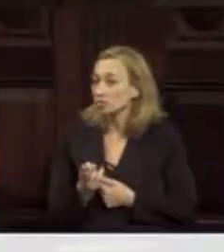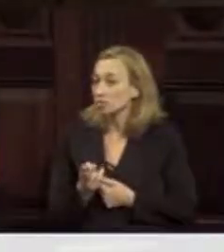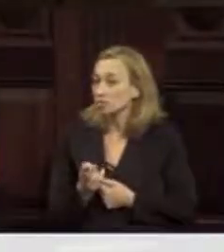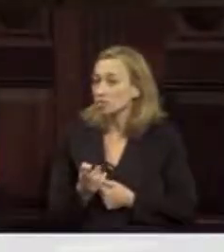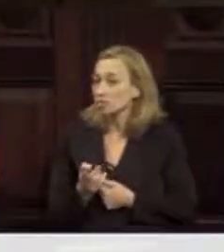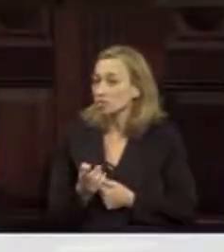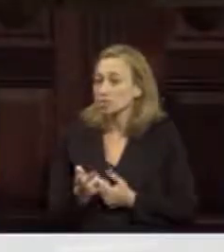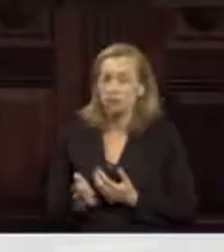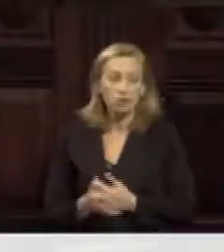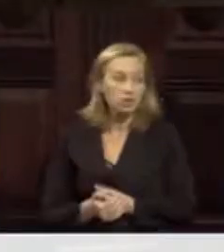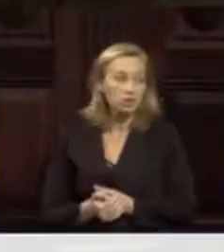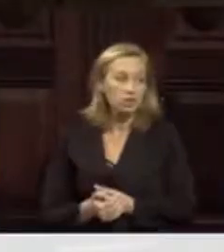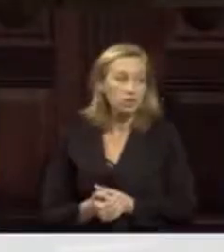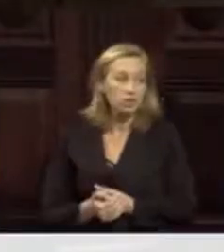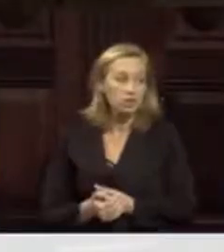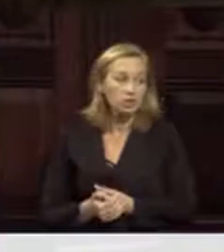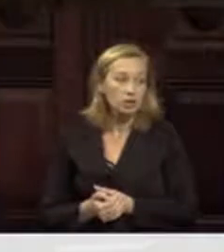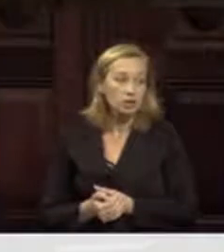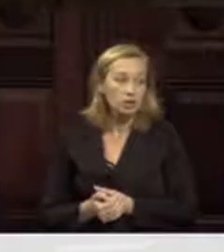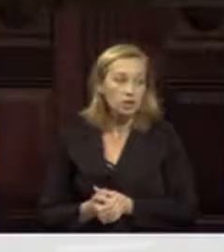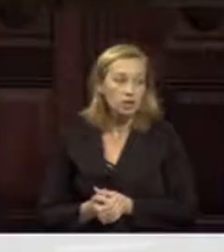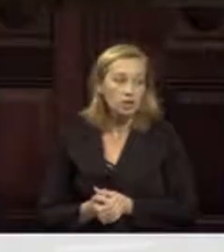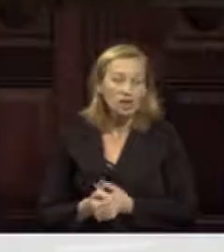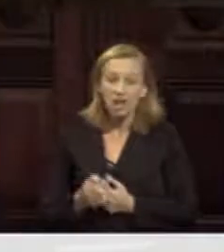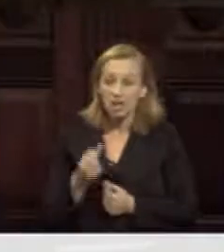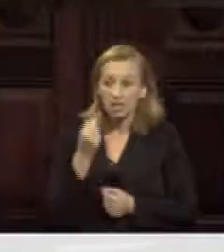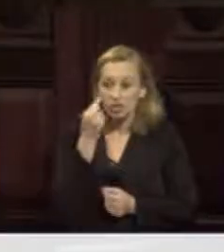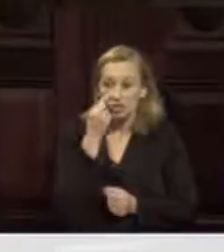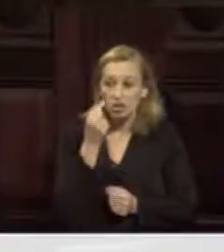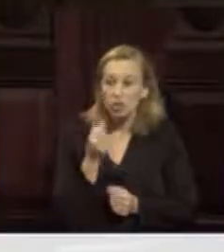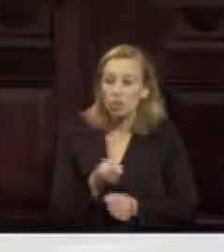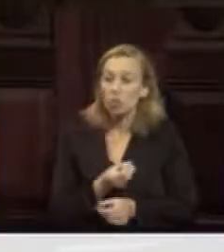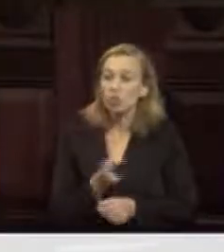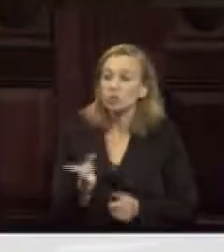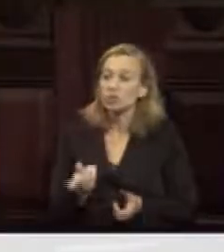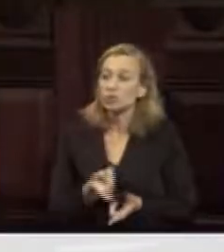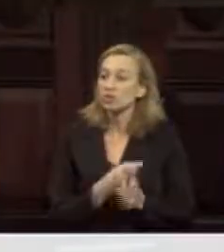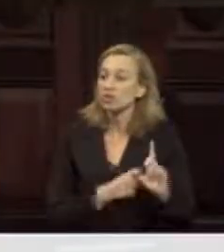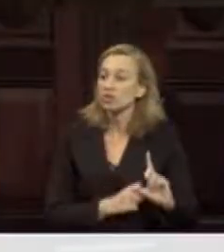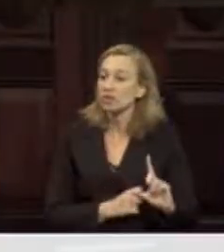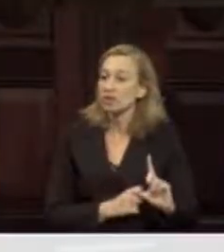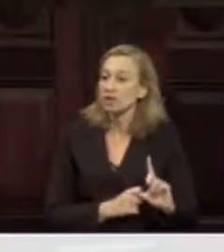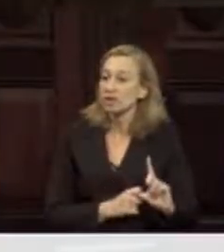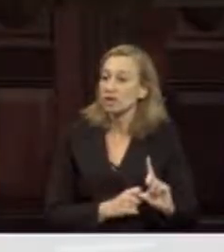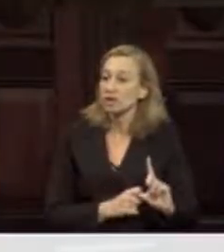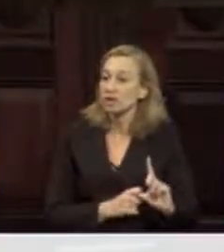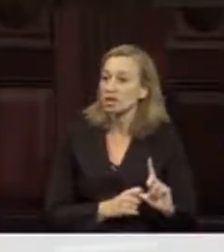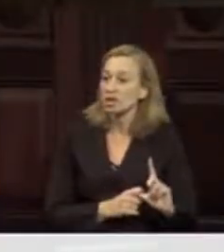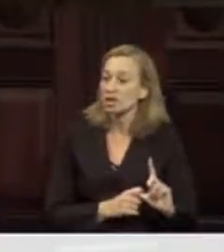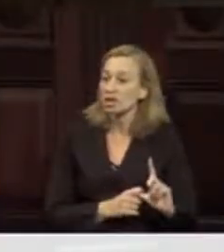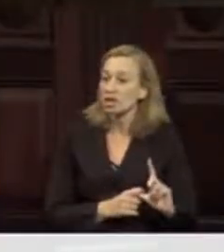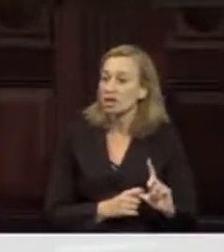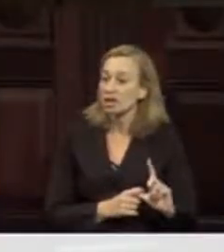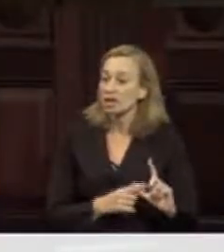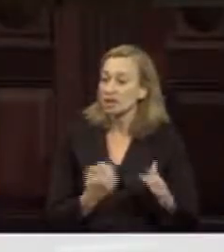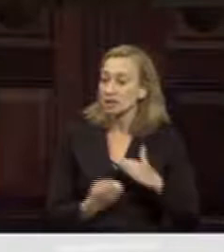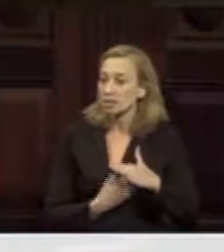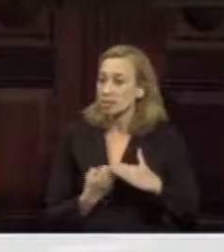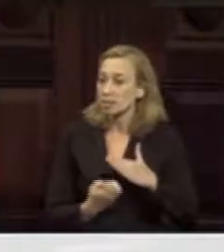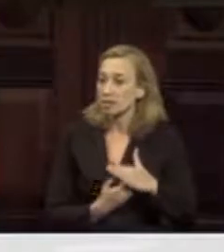Ele verificou quanto se devia aos fornecedores e quanto se precisava, de